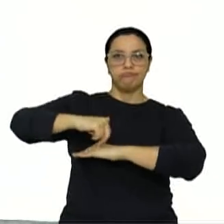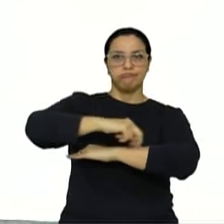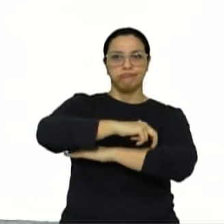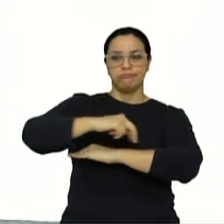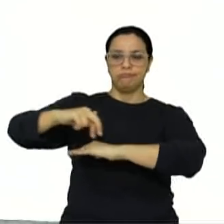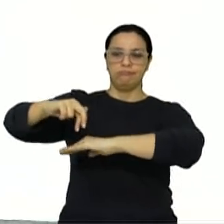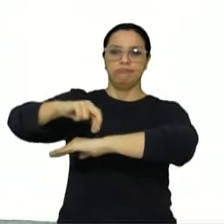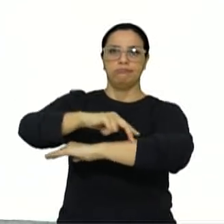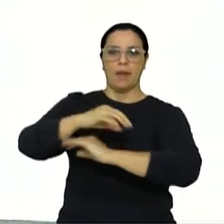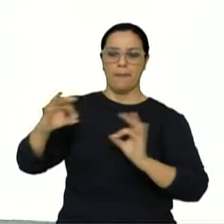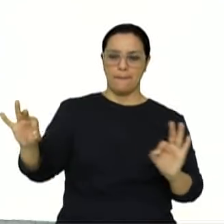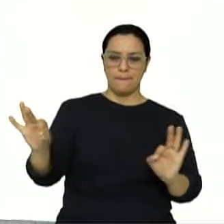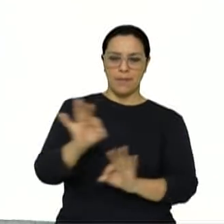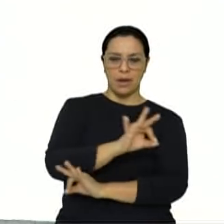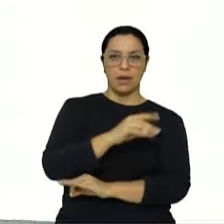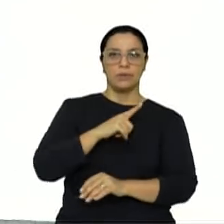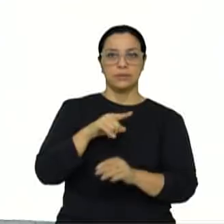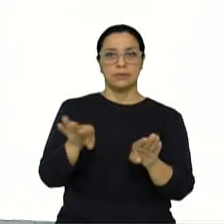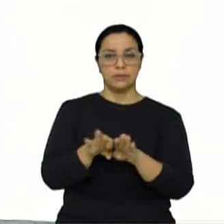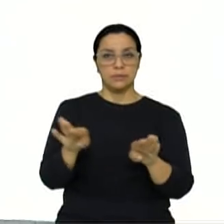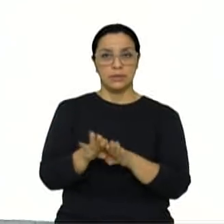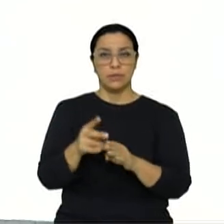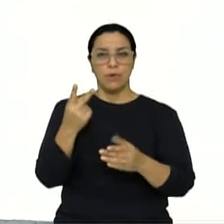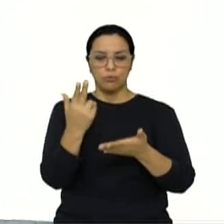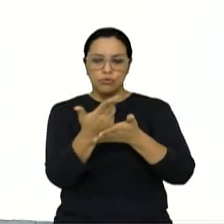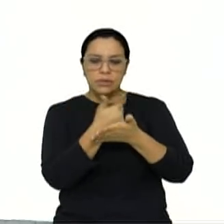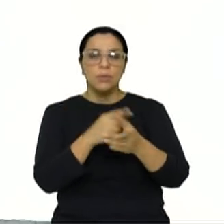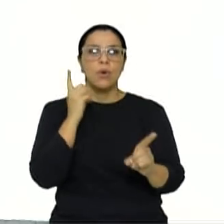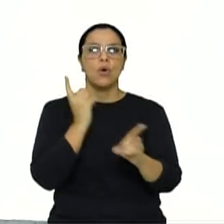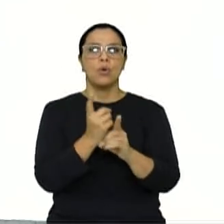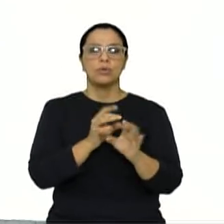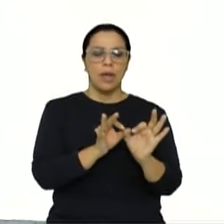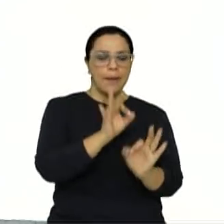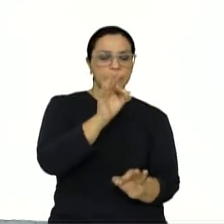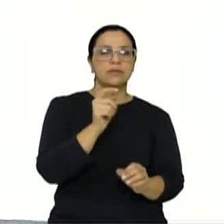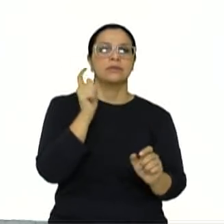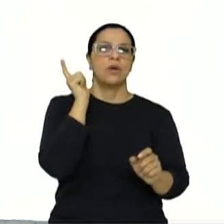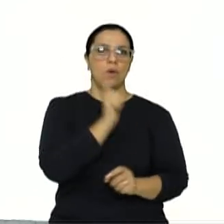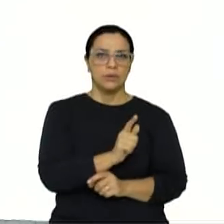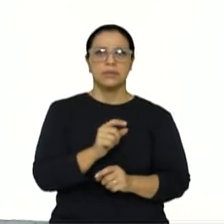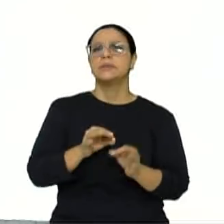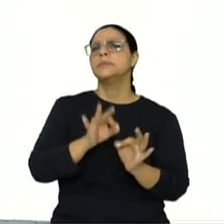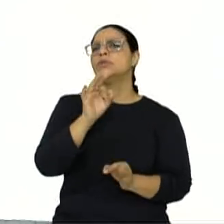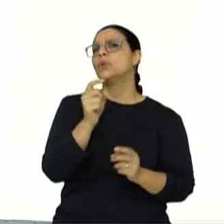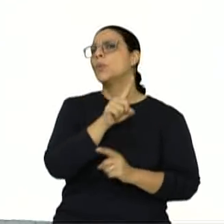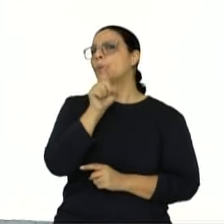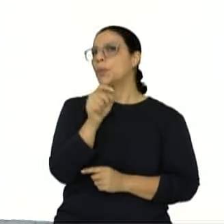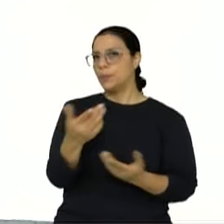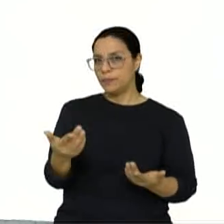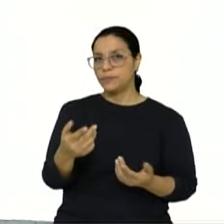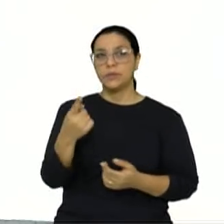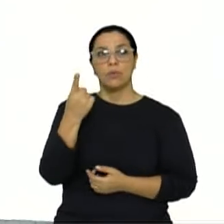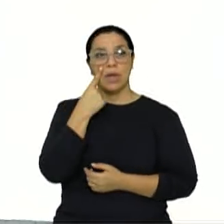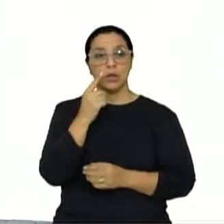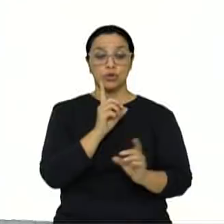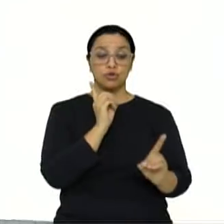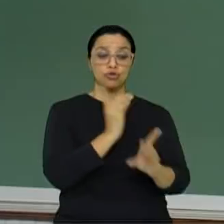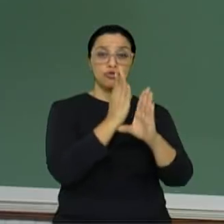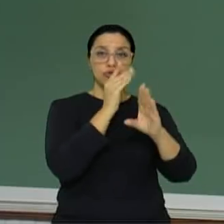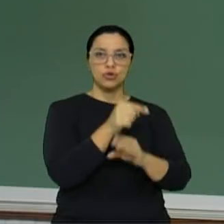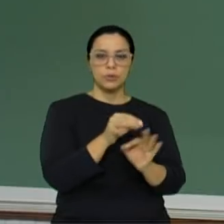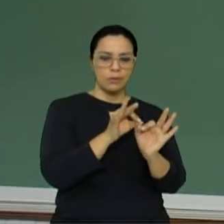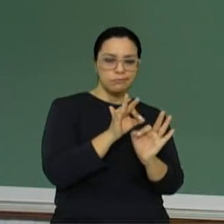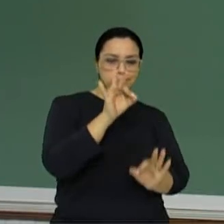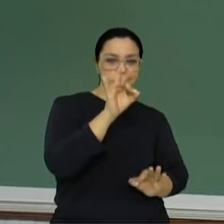paralelos. Contudo, utilizando a figura abaixo, foi possível encontrar a medida desejada. Que medida é essa? Bom, eu quero descobrir essa medida aqui,